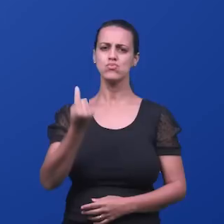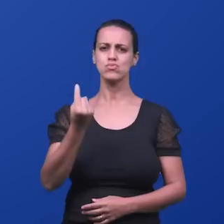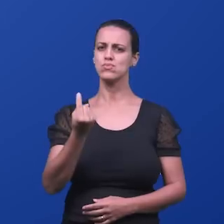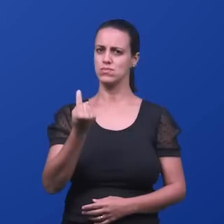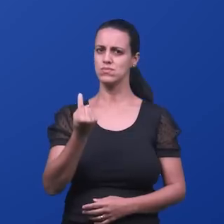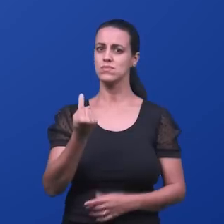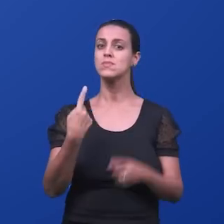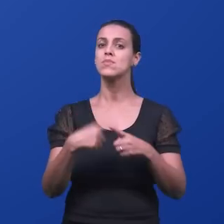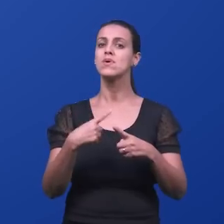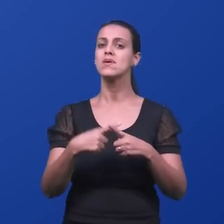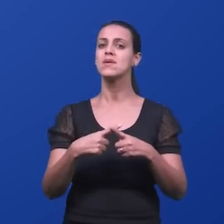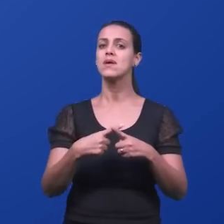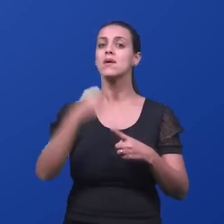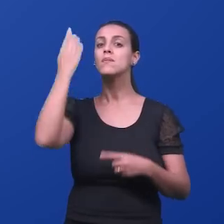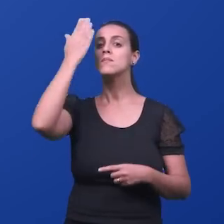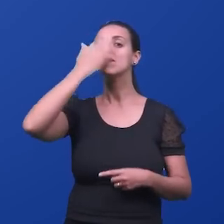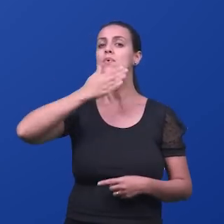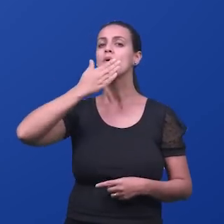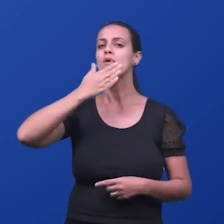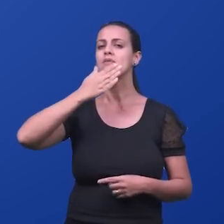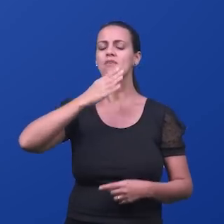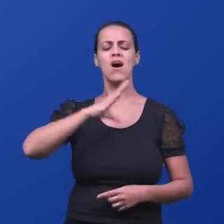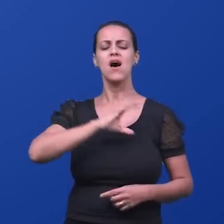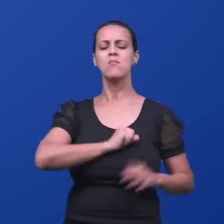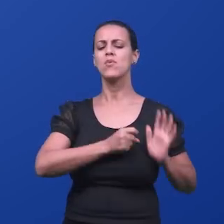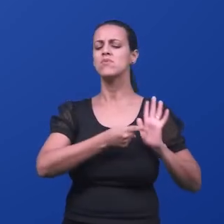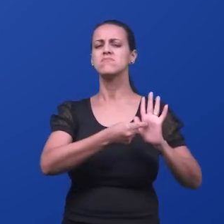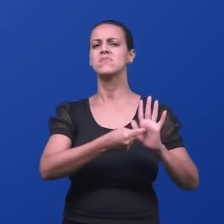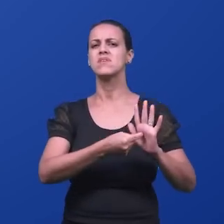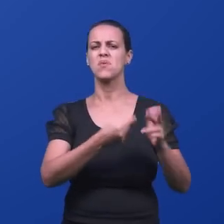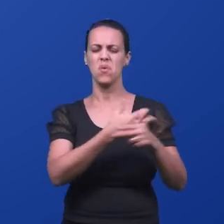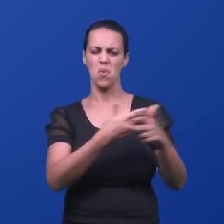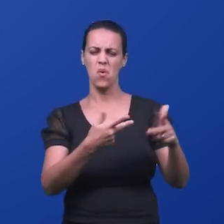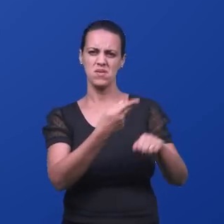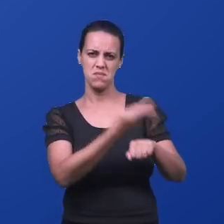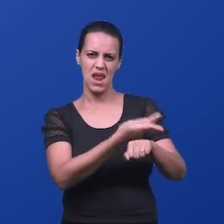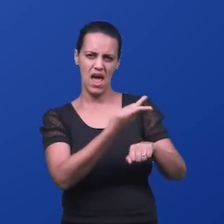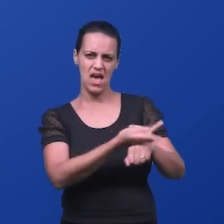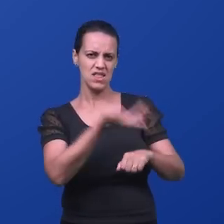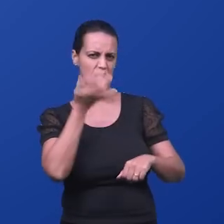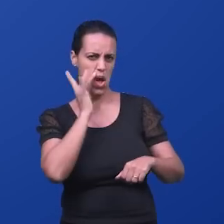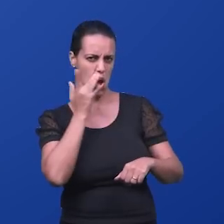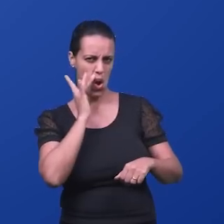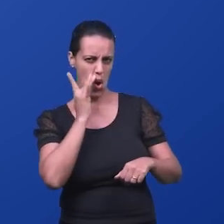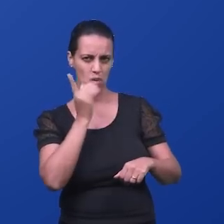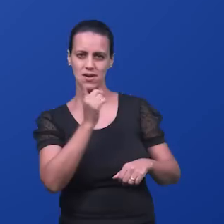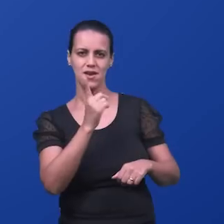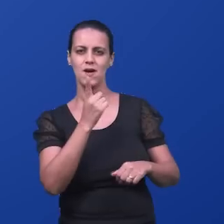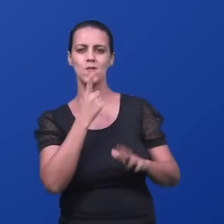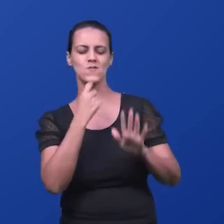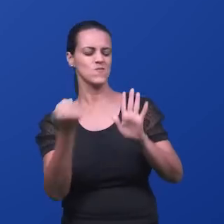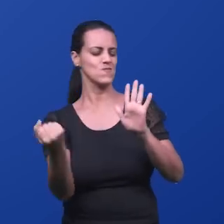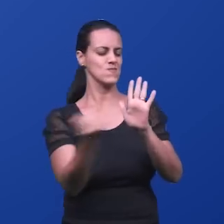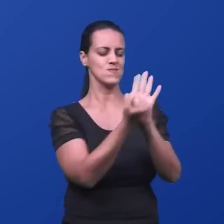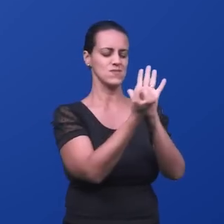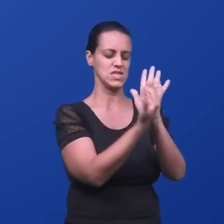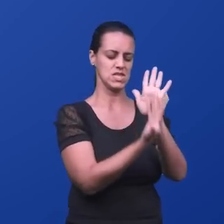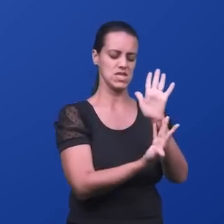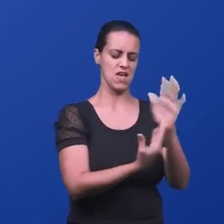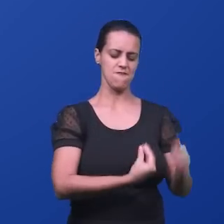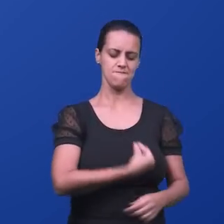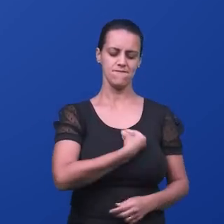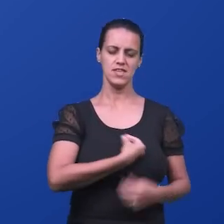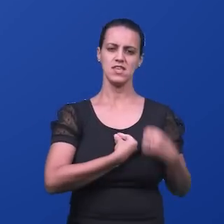que ele deu não foi com coisas corruptíveis como o ouro e a prata, mas foi com o seu sangue, com a sua